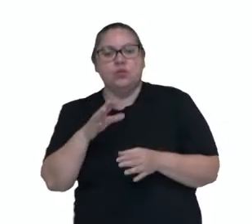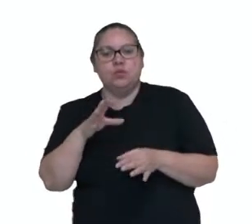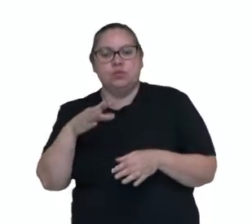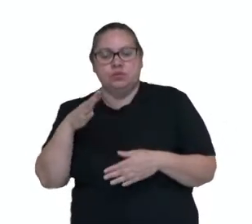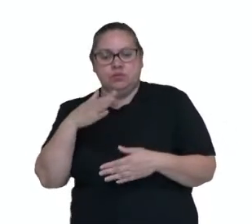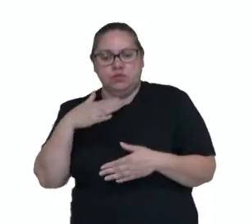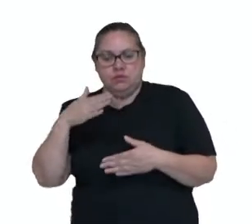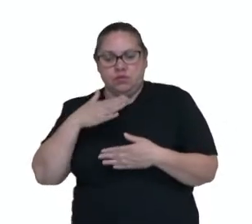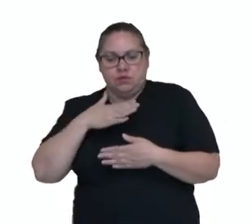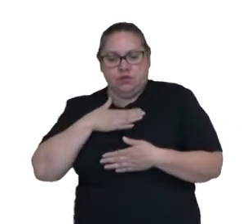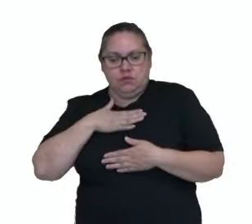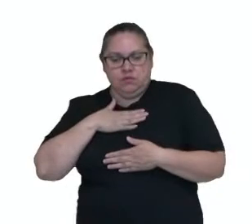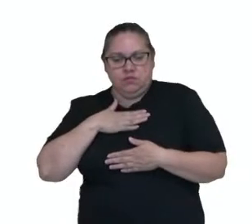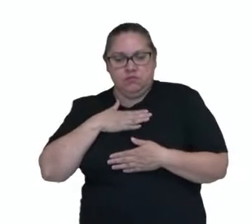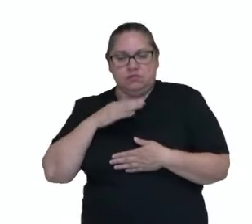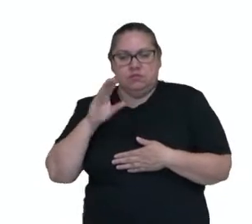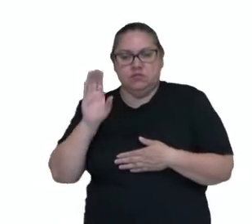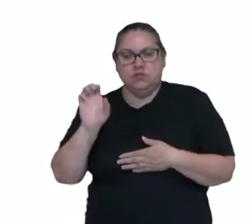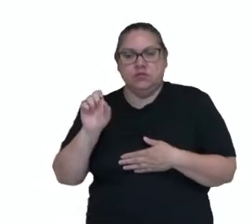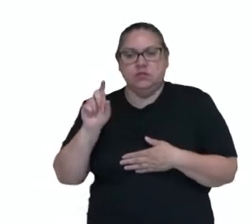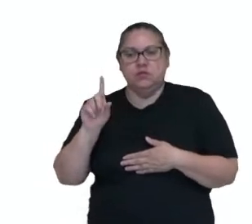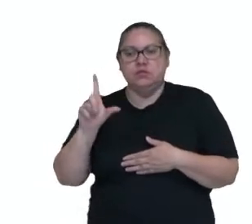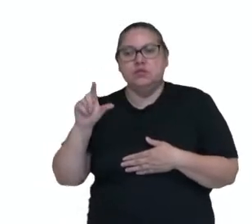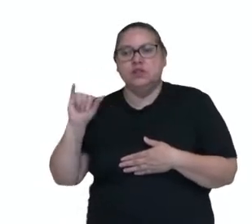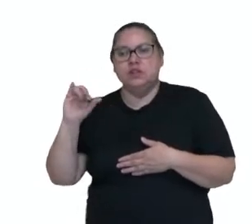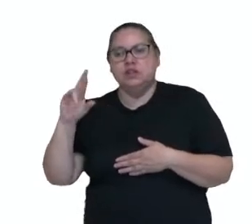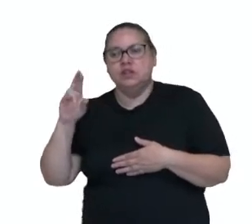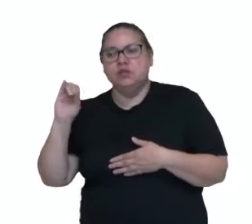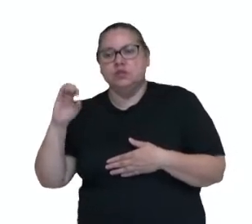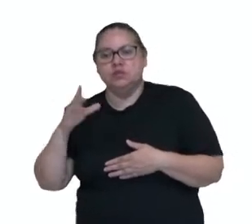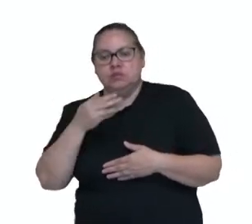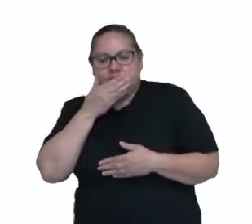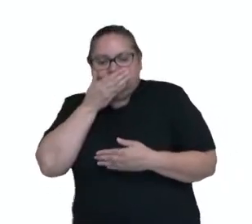seja, a voz do poema, fazia uma sátira a uma